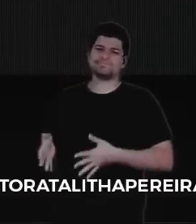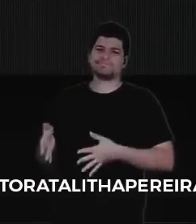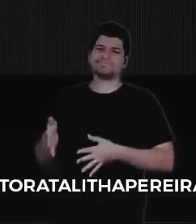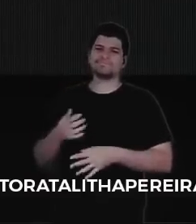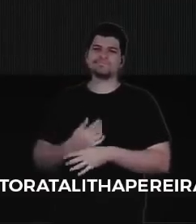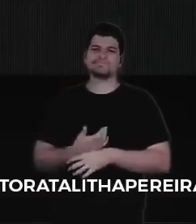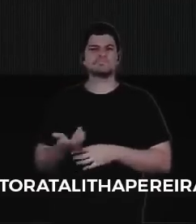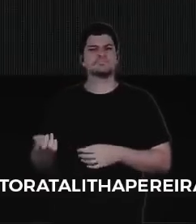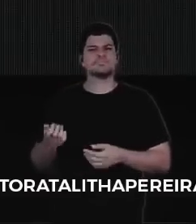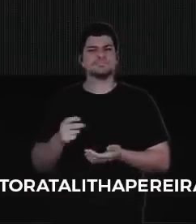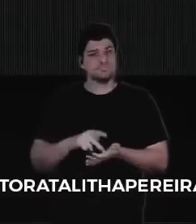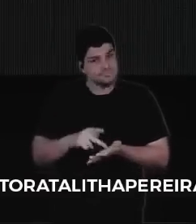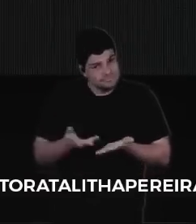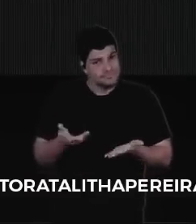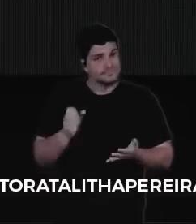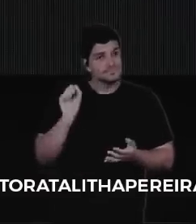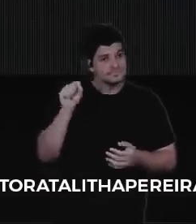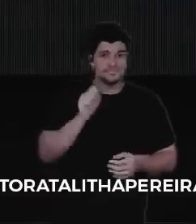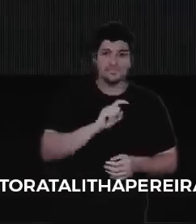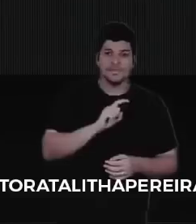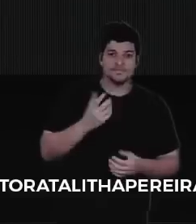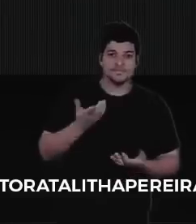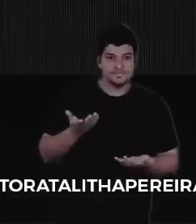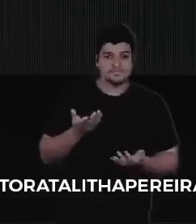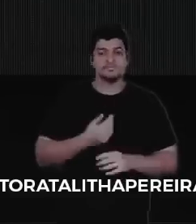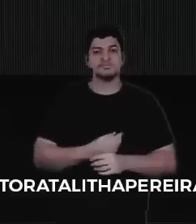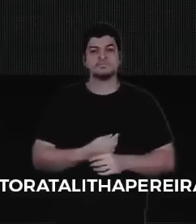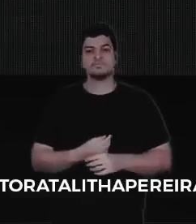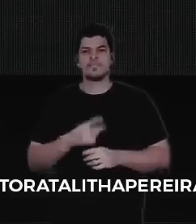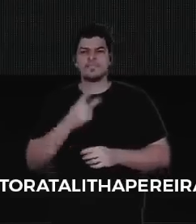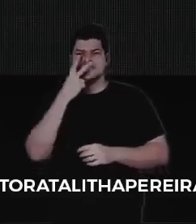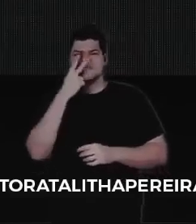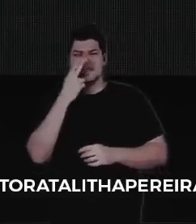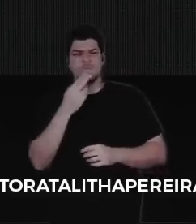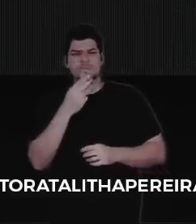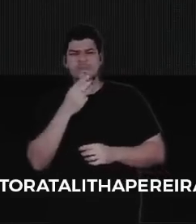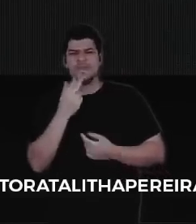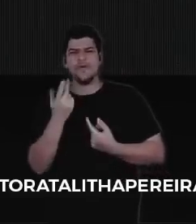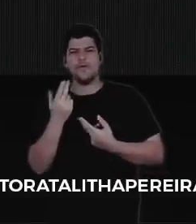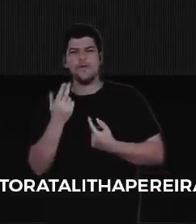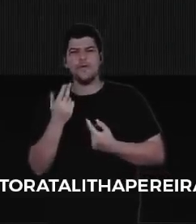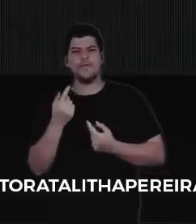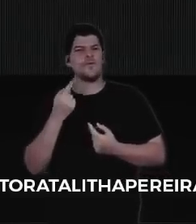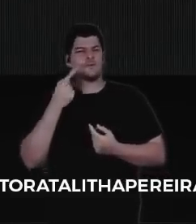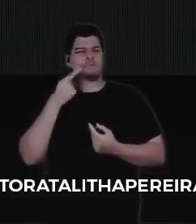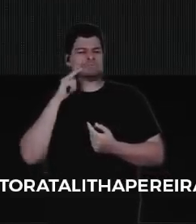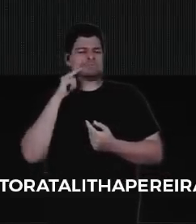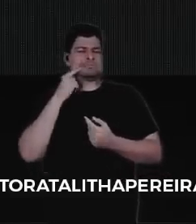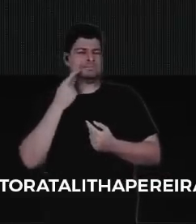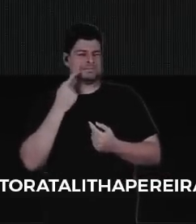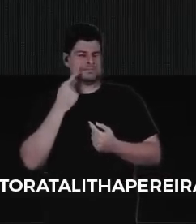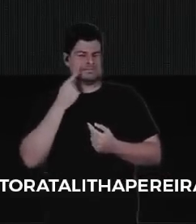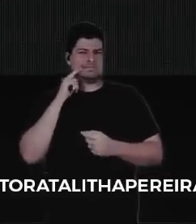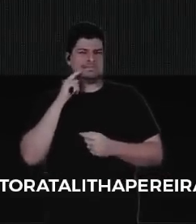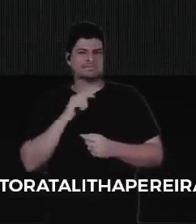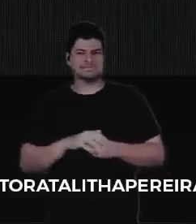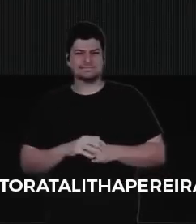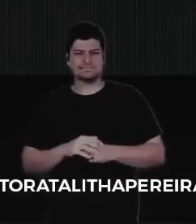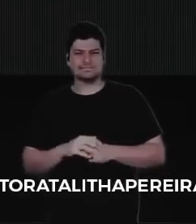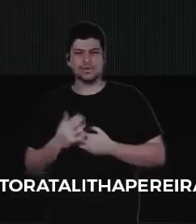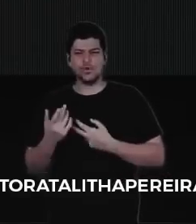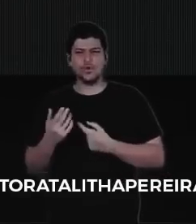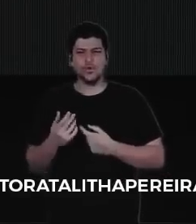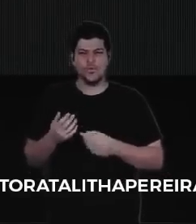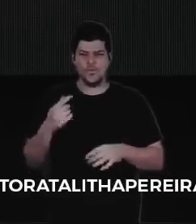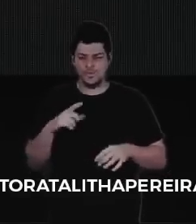É ou não é? É. Sabe aquele limão que você pega, você corta